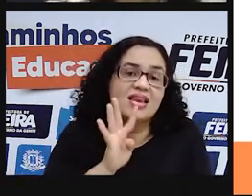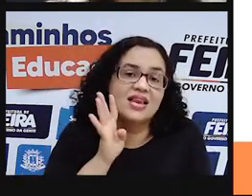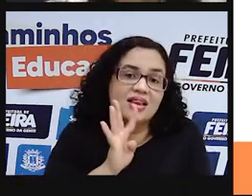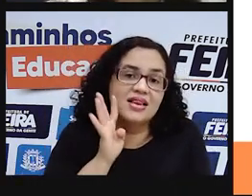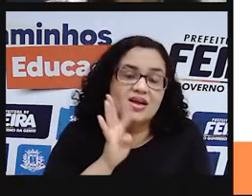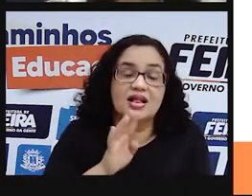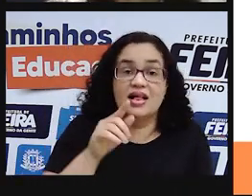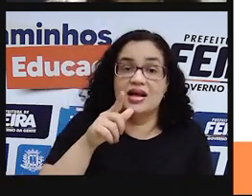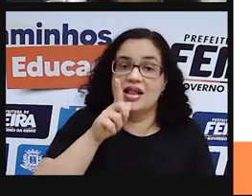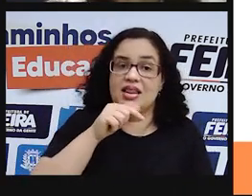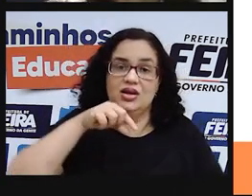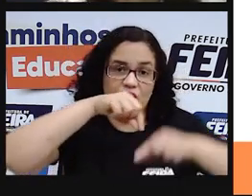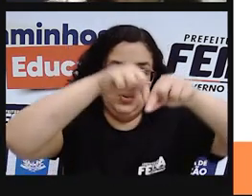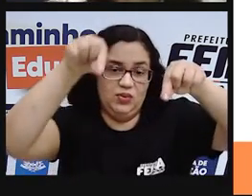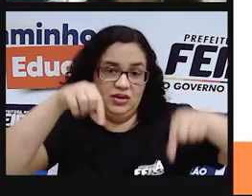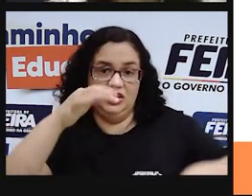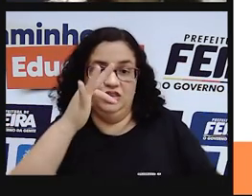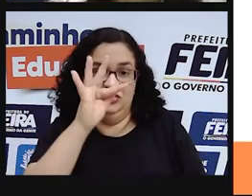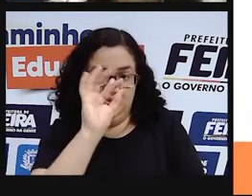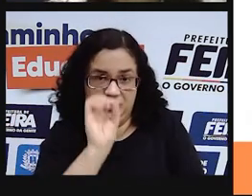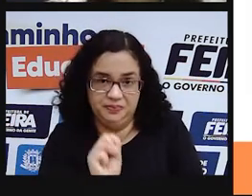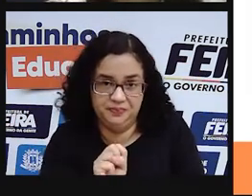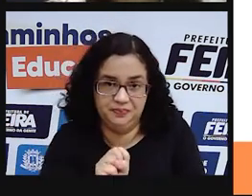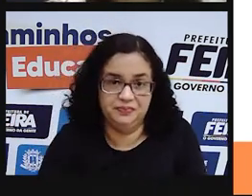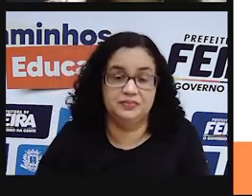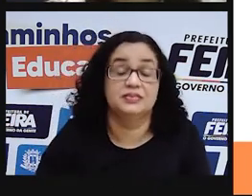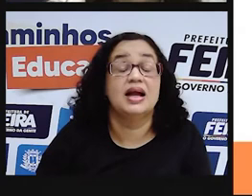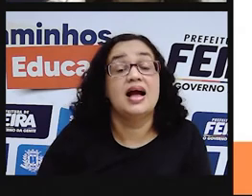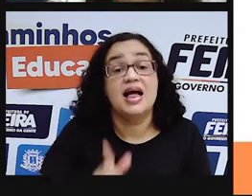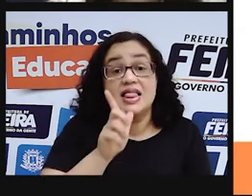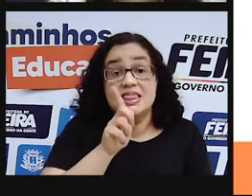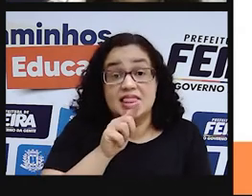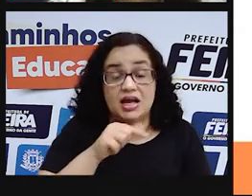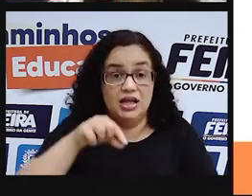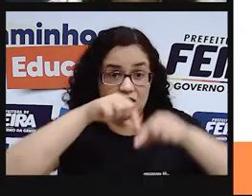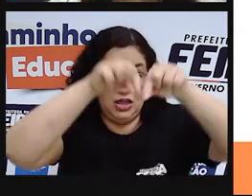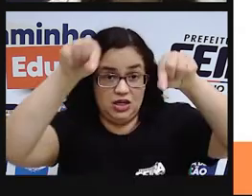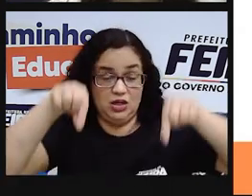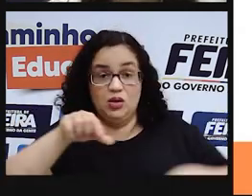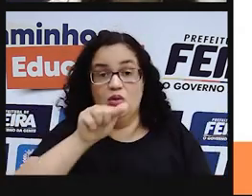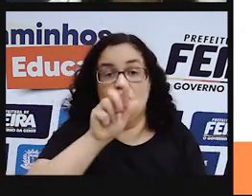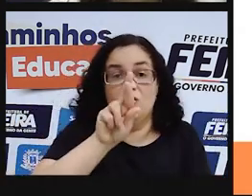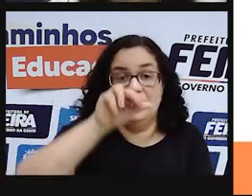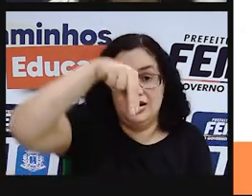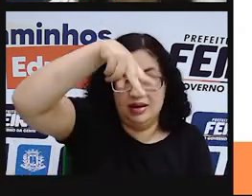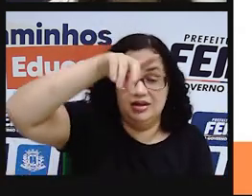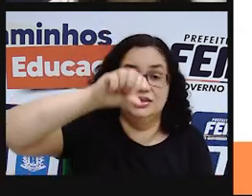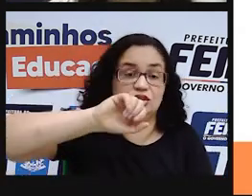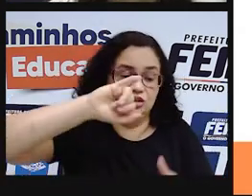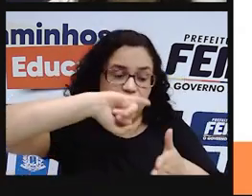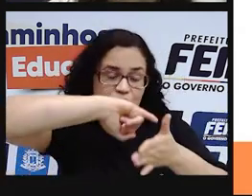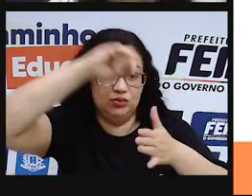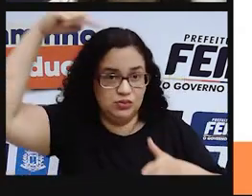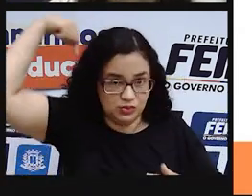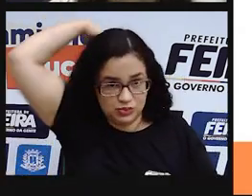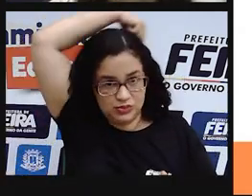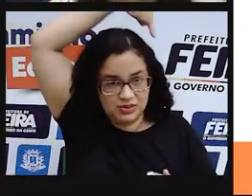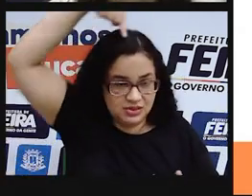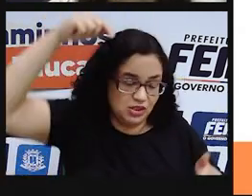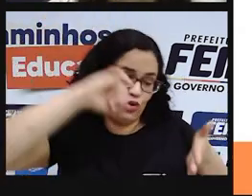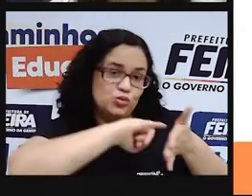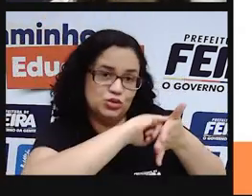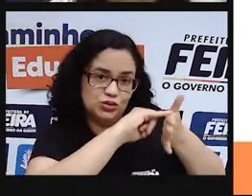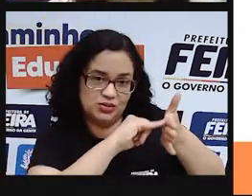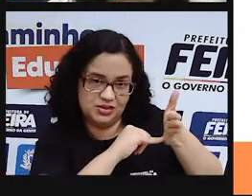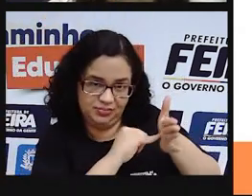às Lagoas aqui de Feira de Santana na Lagoa Grande de São José foi encontrada uma imagem do